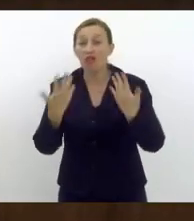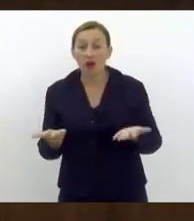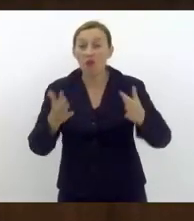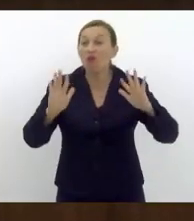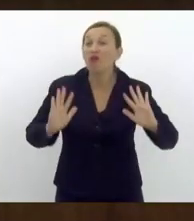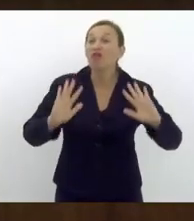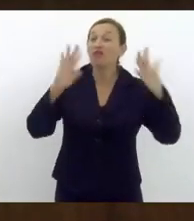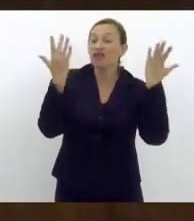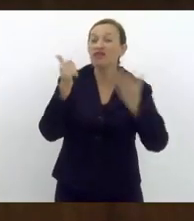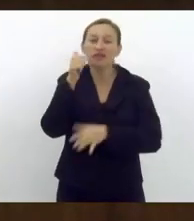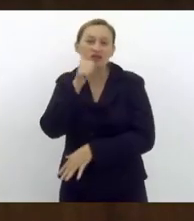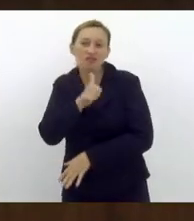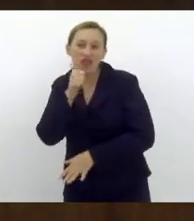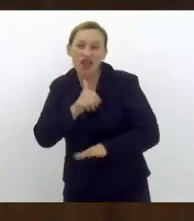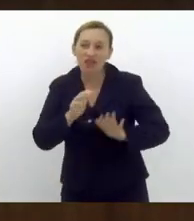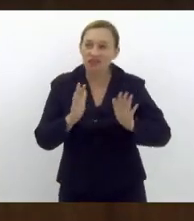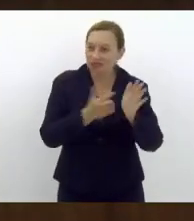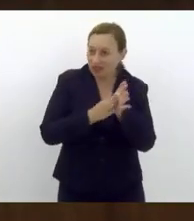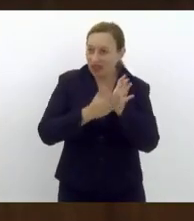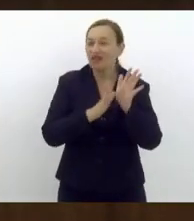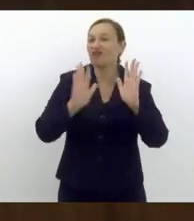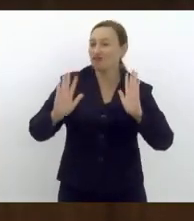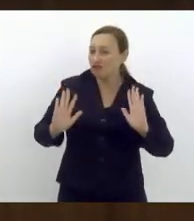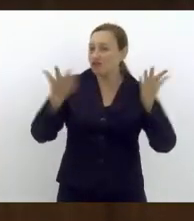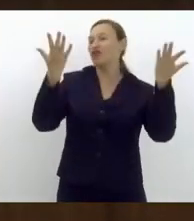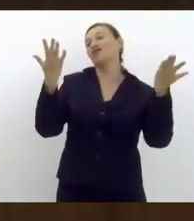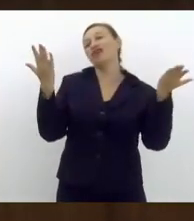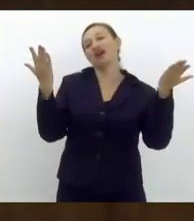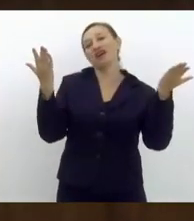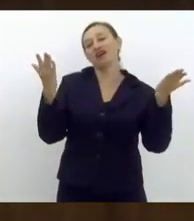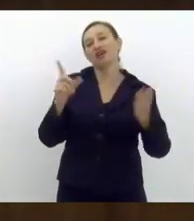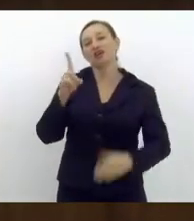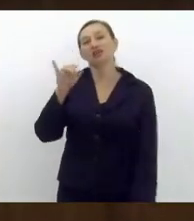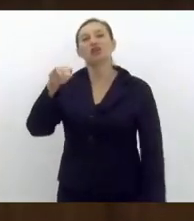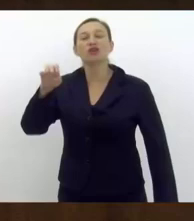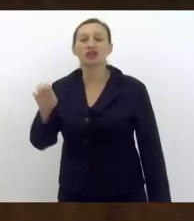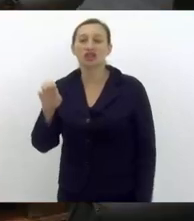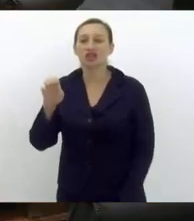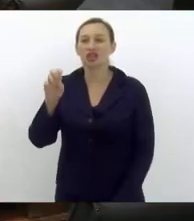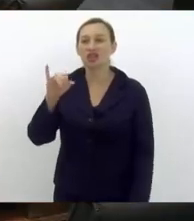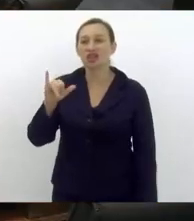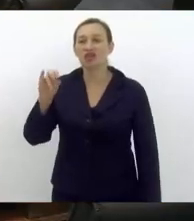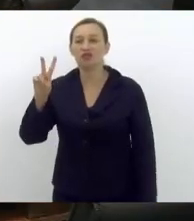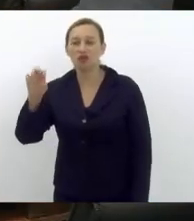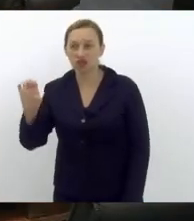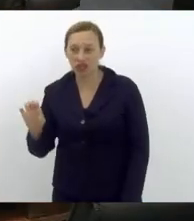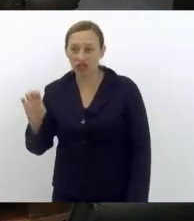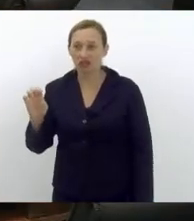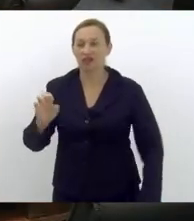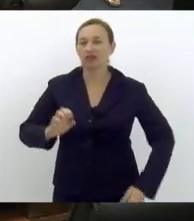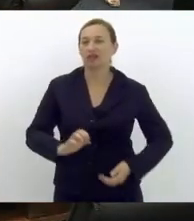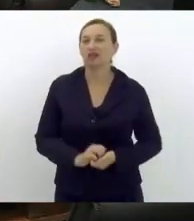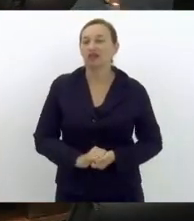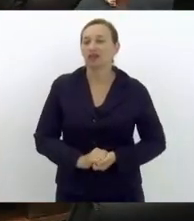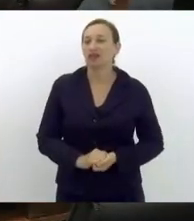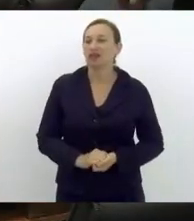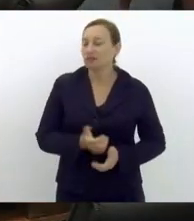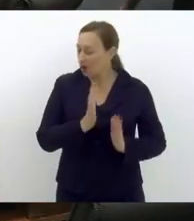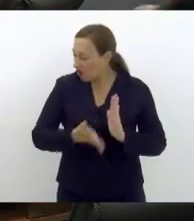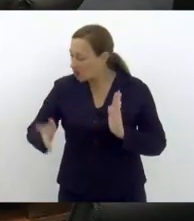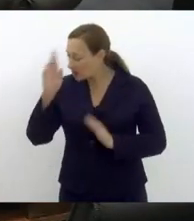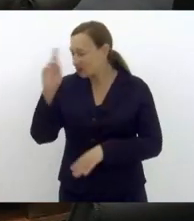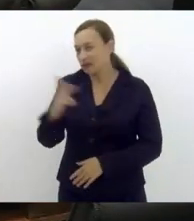viva as mulheres sambistas, viva Dona Ivone Lara. Obrigada. Pela ordem,